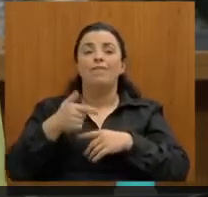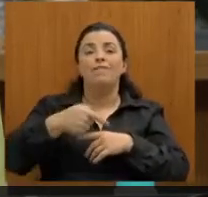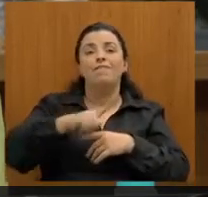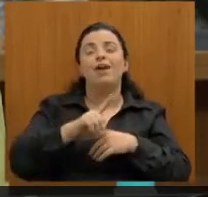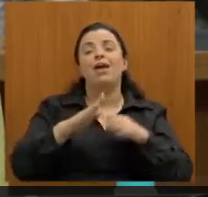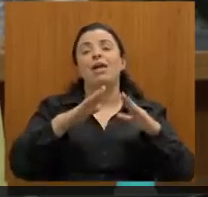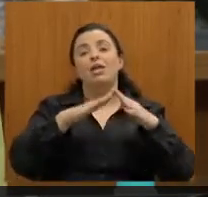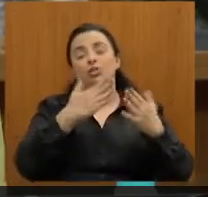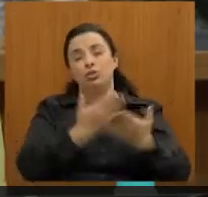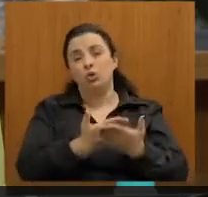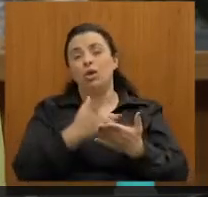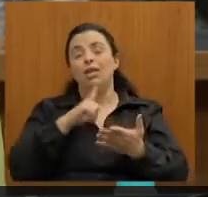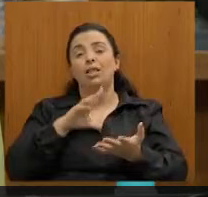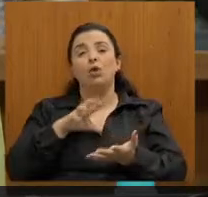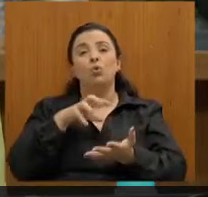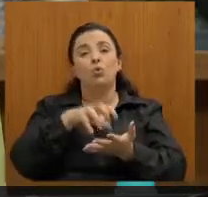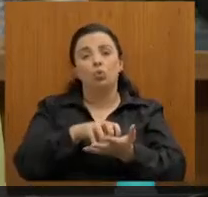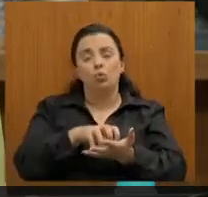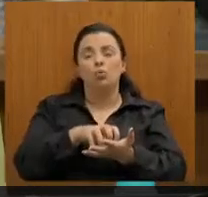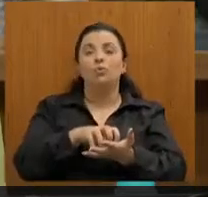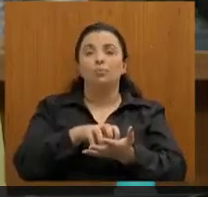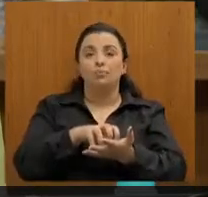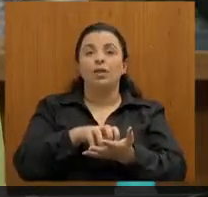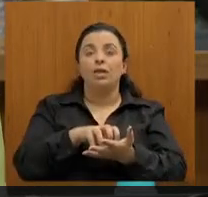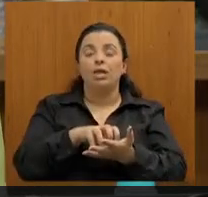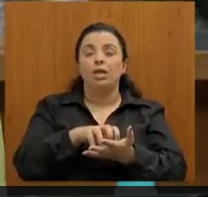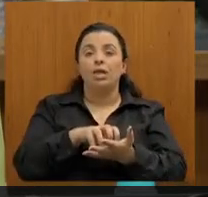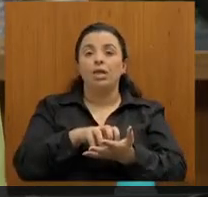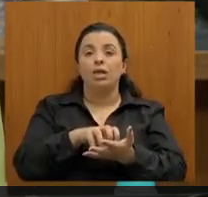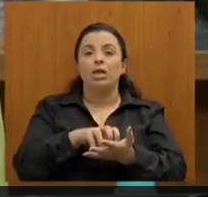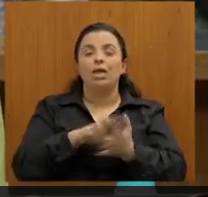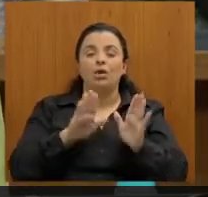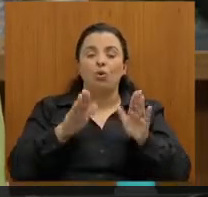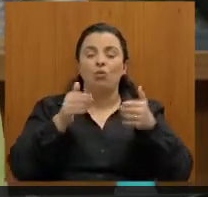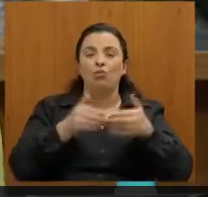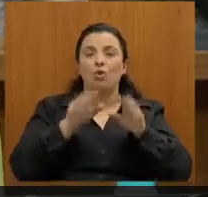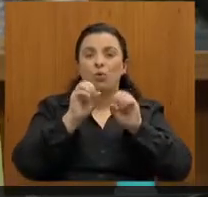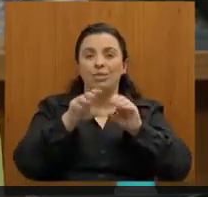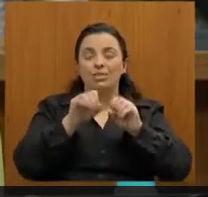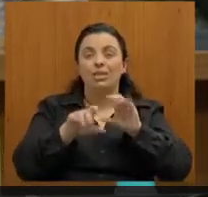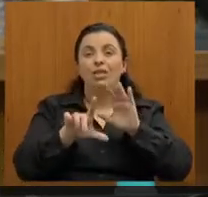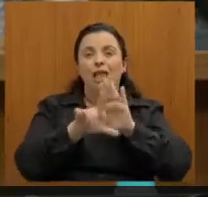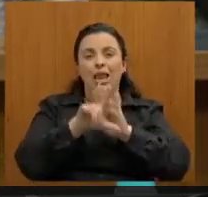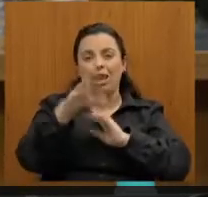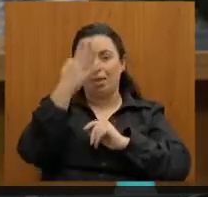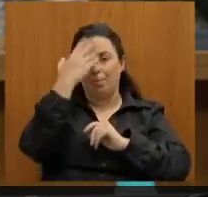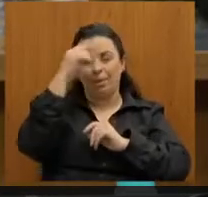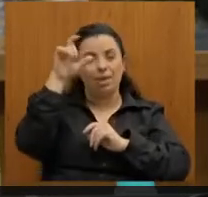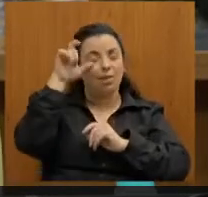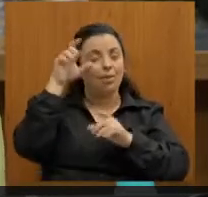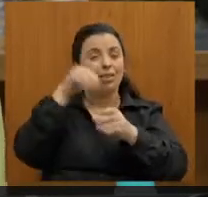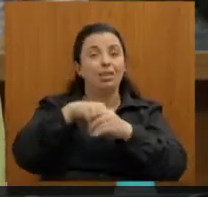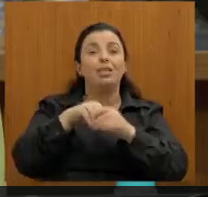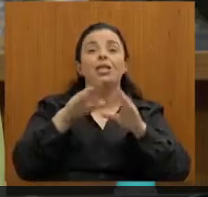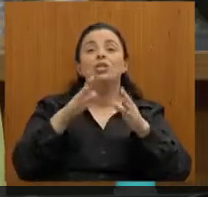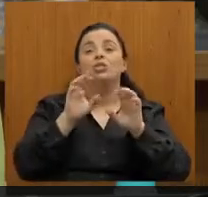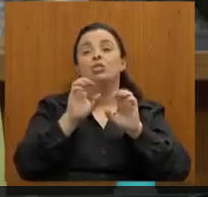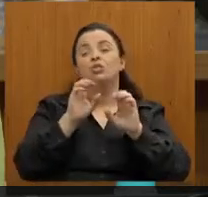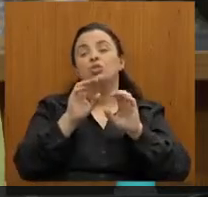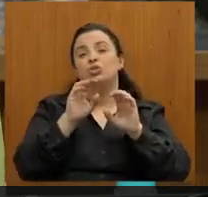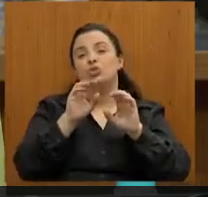também voltado ao ensino da Lei Maria da Penha nas escolas bom então estamos todos à